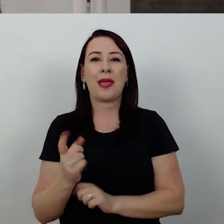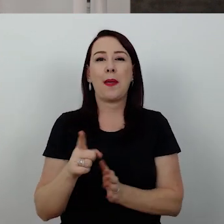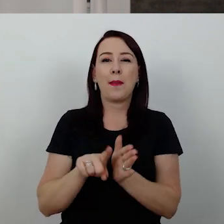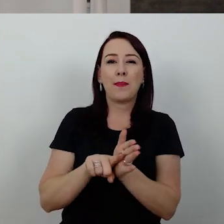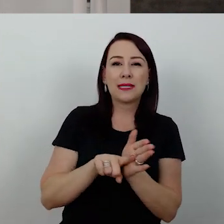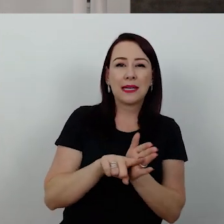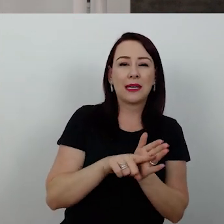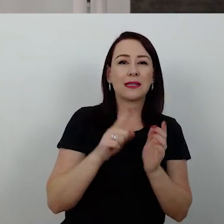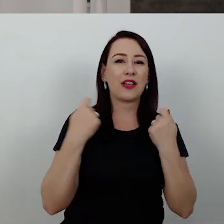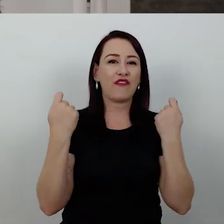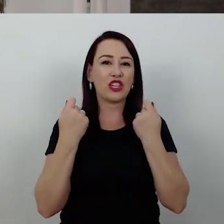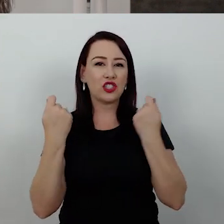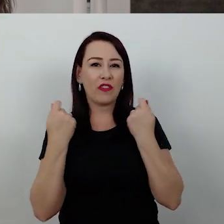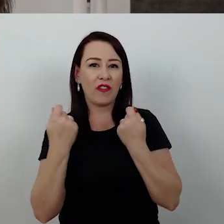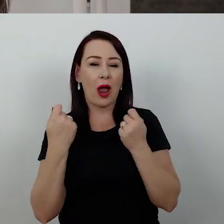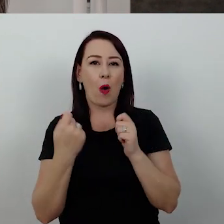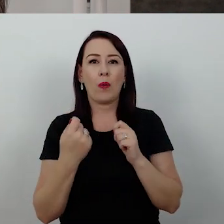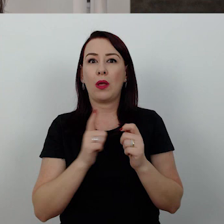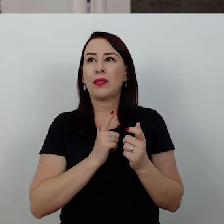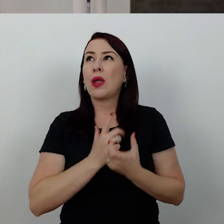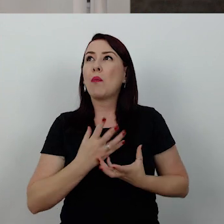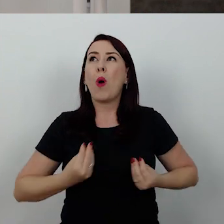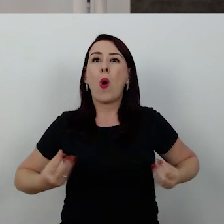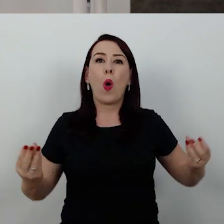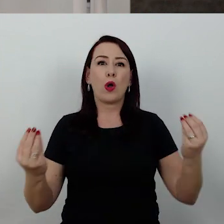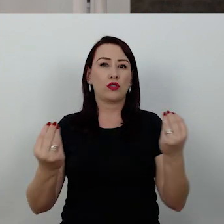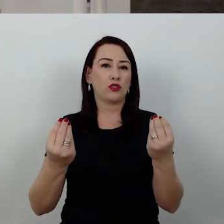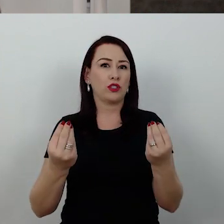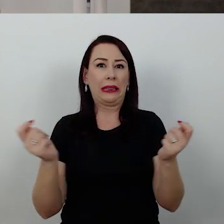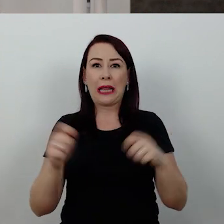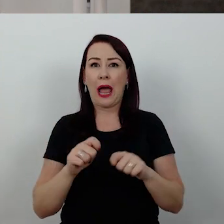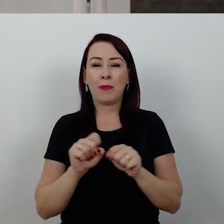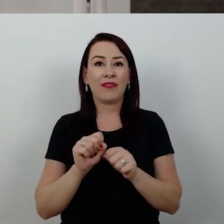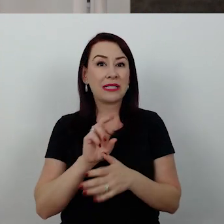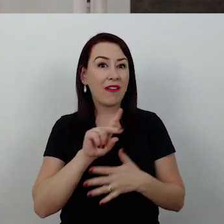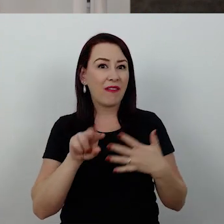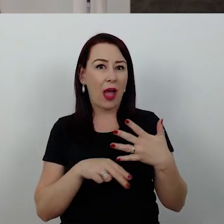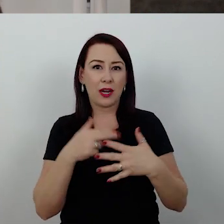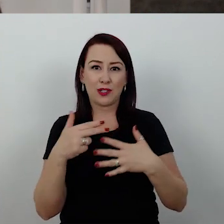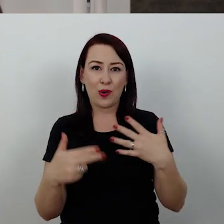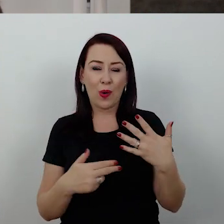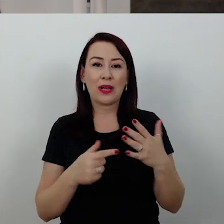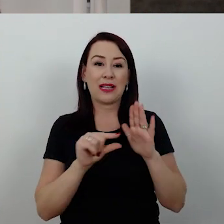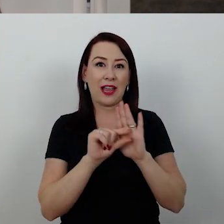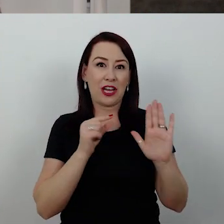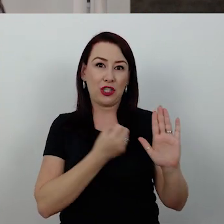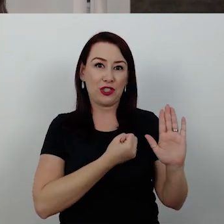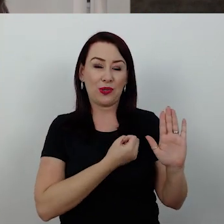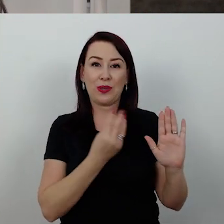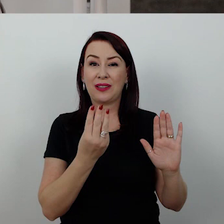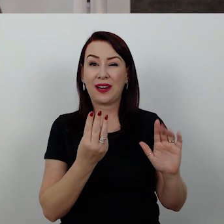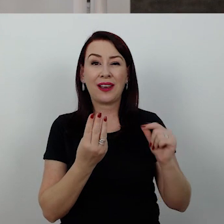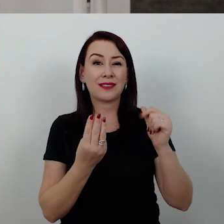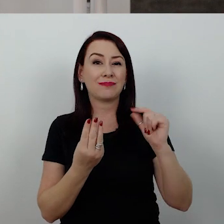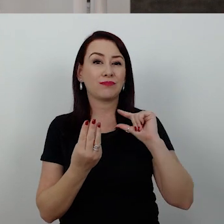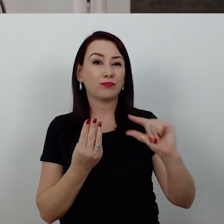enfim, mostras e festivais, que são milhares de perspectivas, né? E dentro de um inciso que não dá